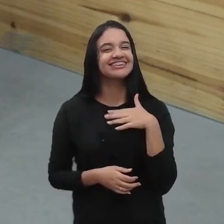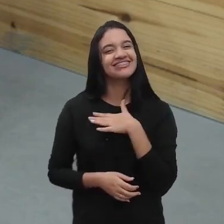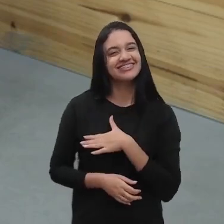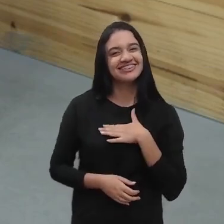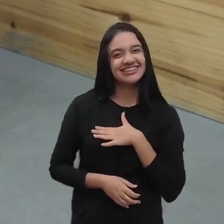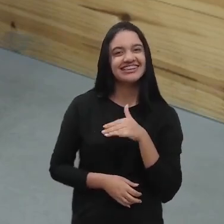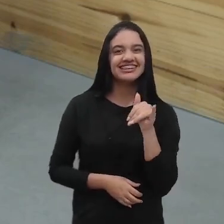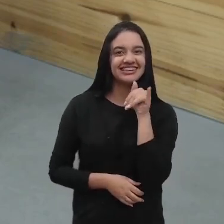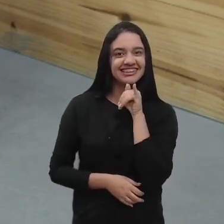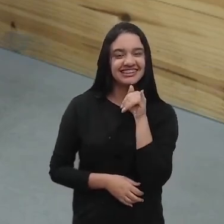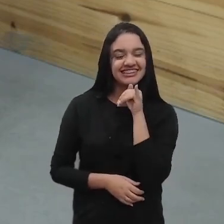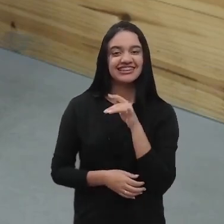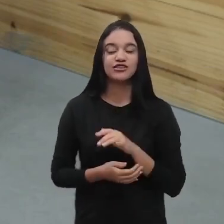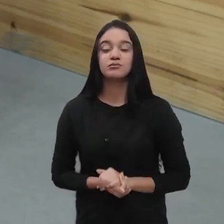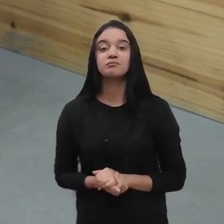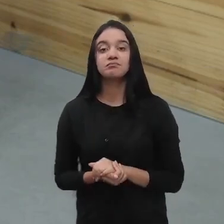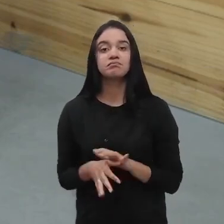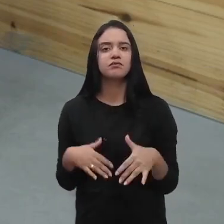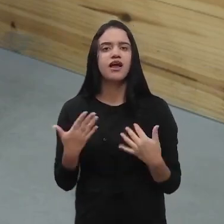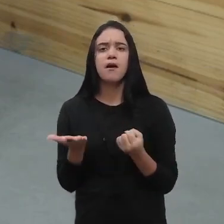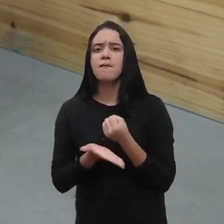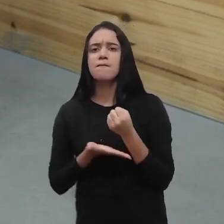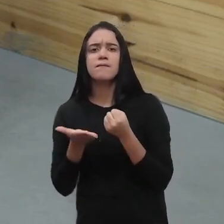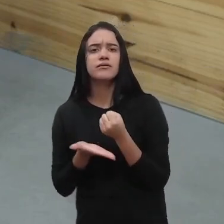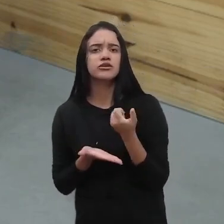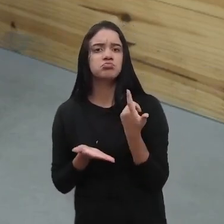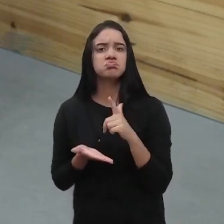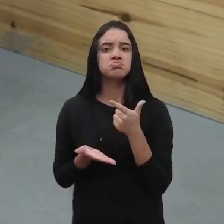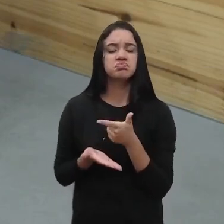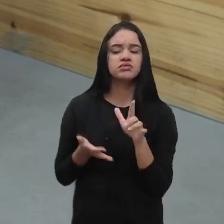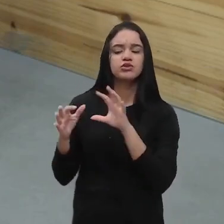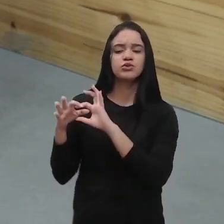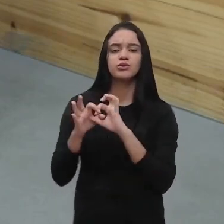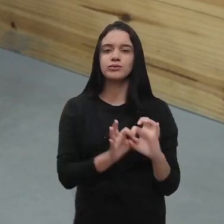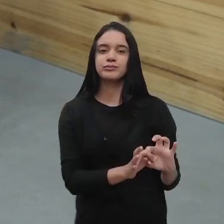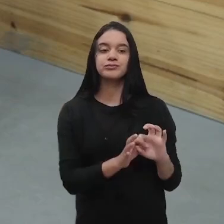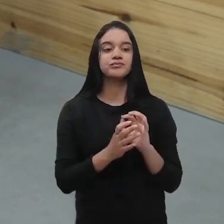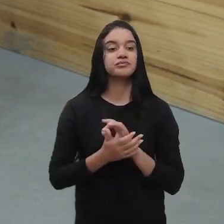exemplo. Sem base, a base do contexto.